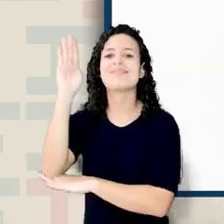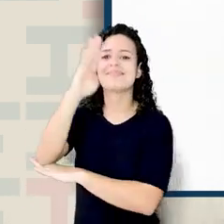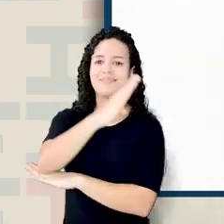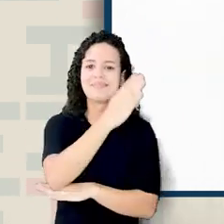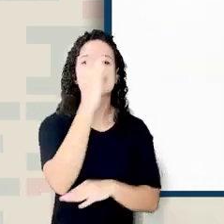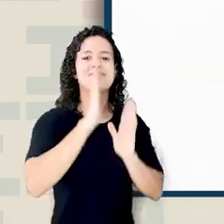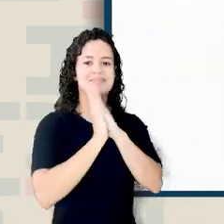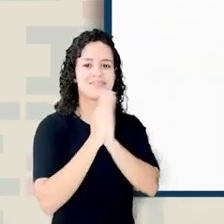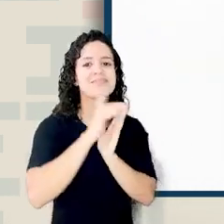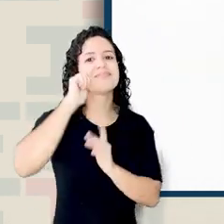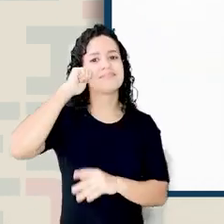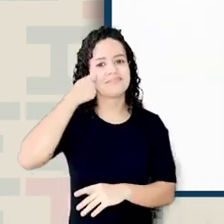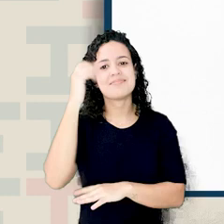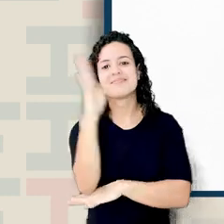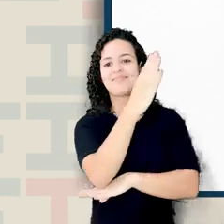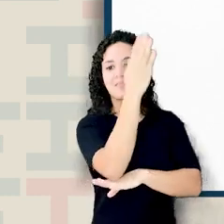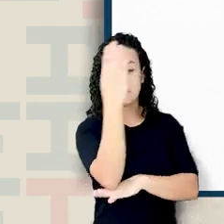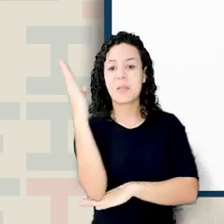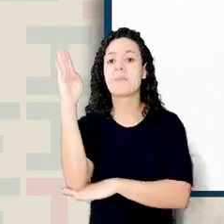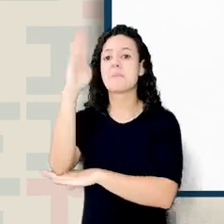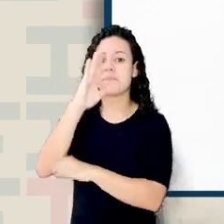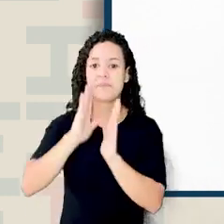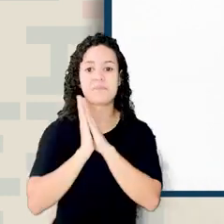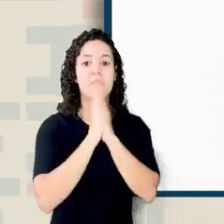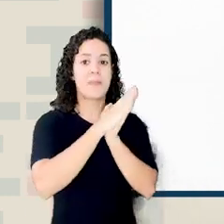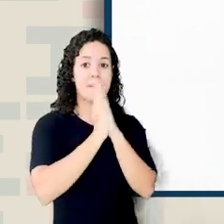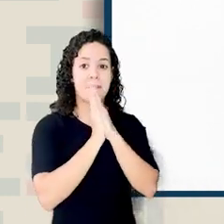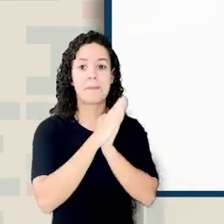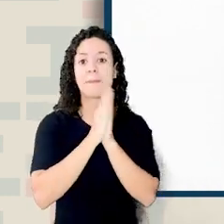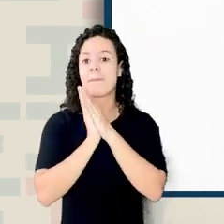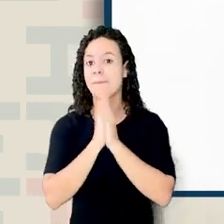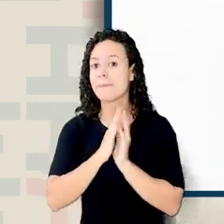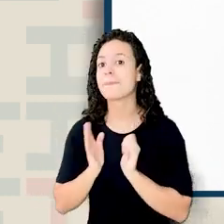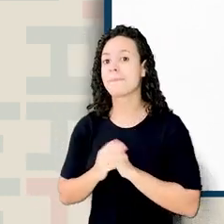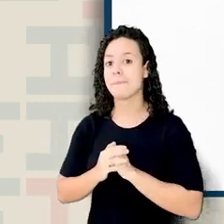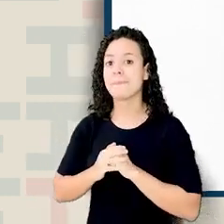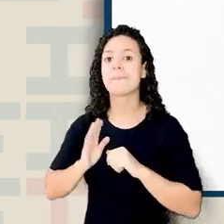maracatu, boneca preta do maracatu, boneca.